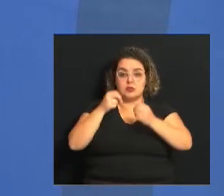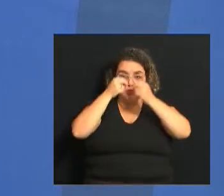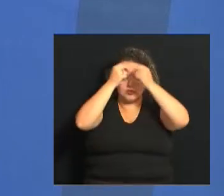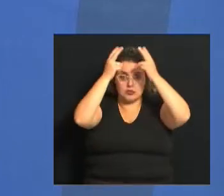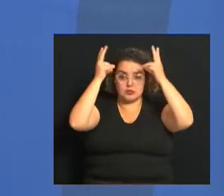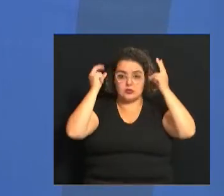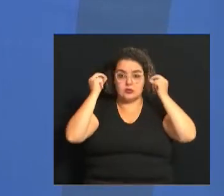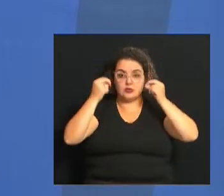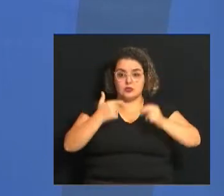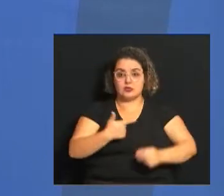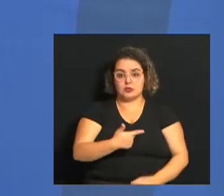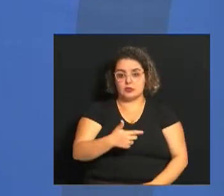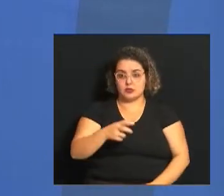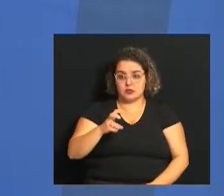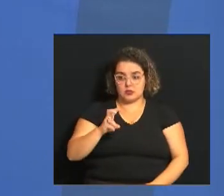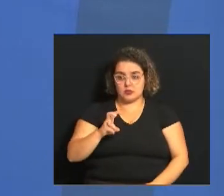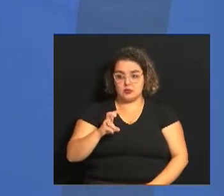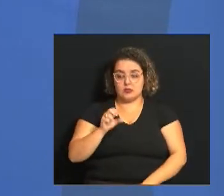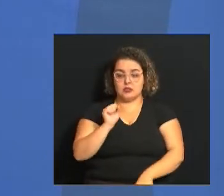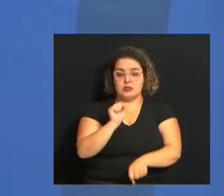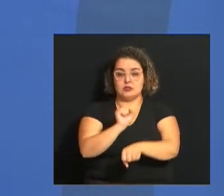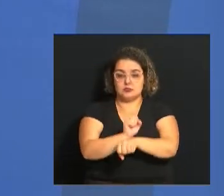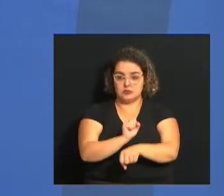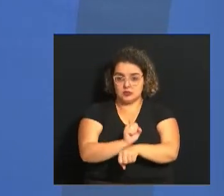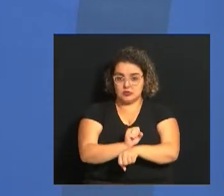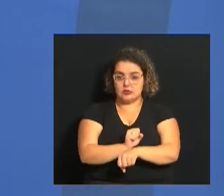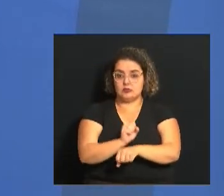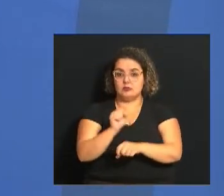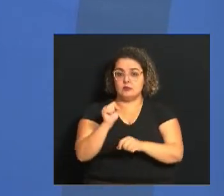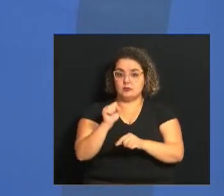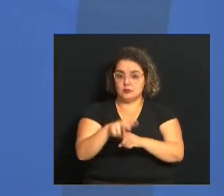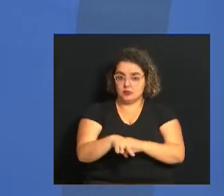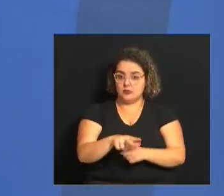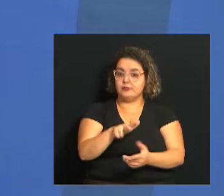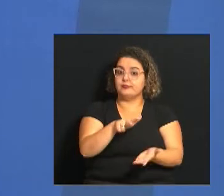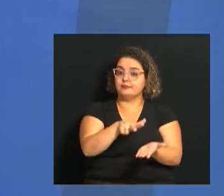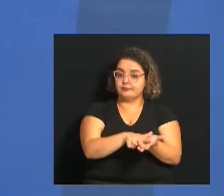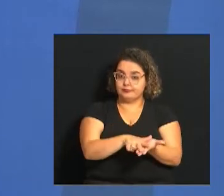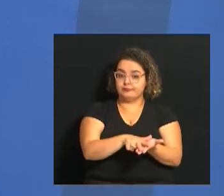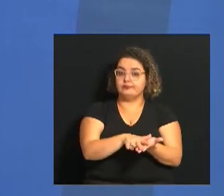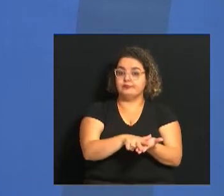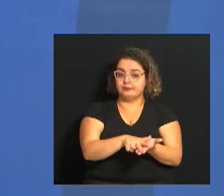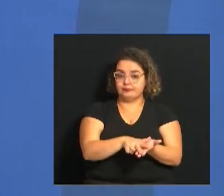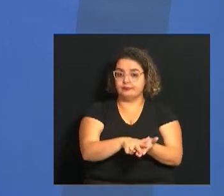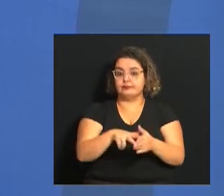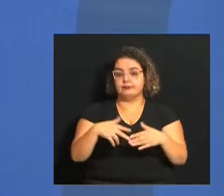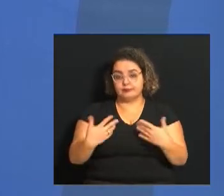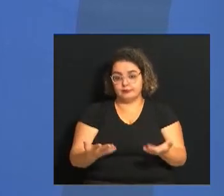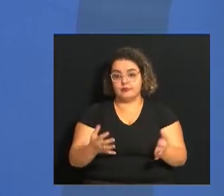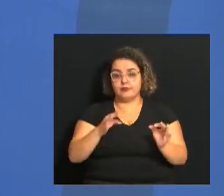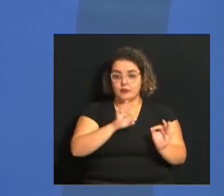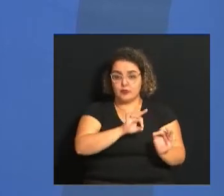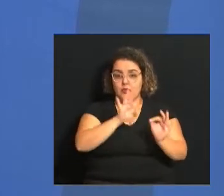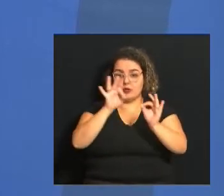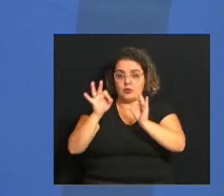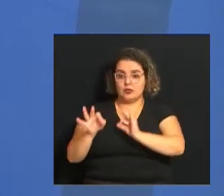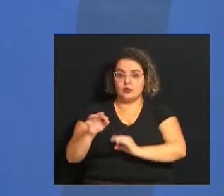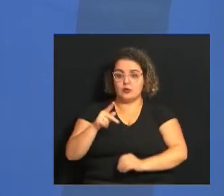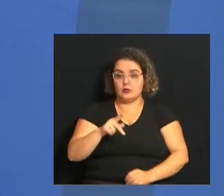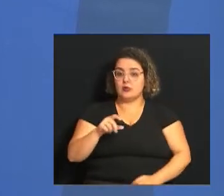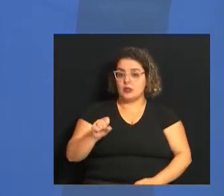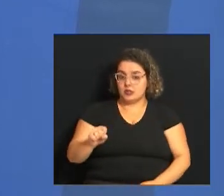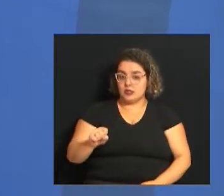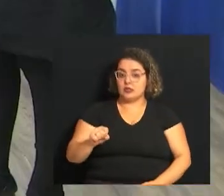e 25 esperando por uma vaga de internação, enquanto isso sendo assistidas nos prontos-socorros